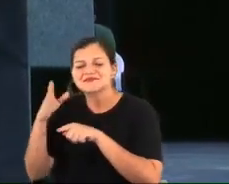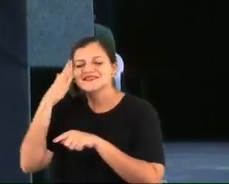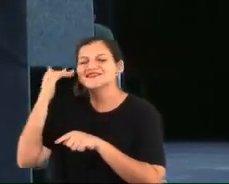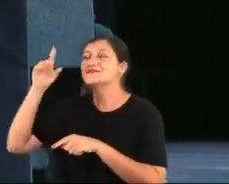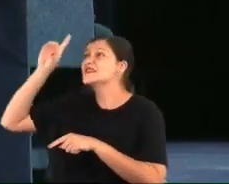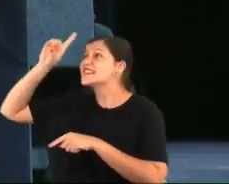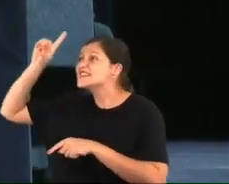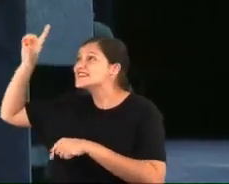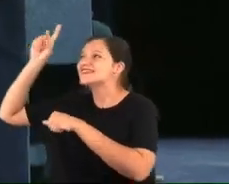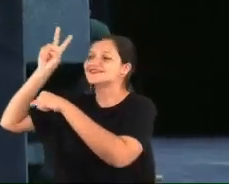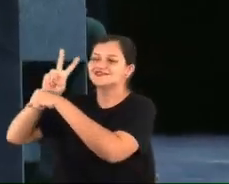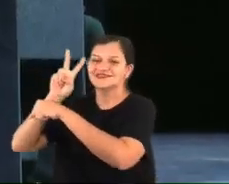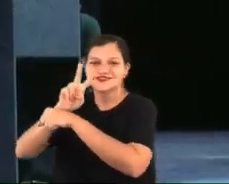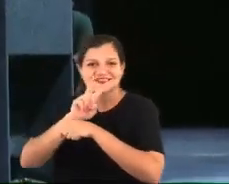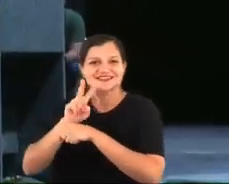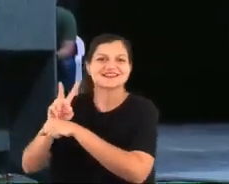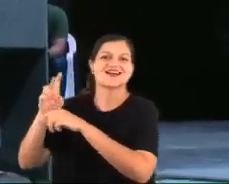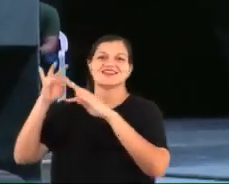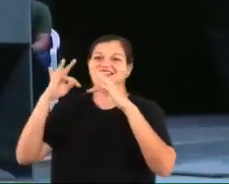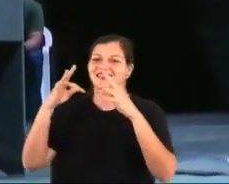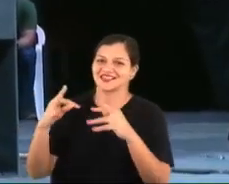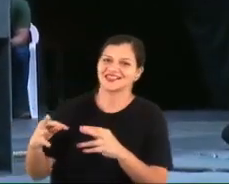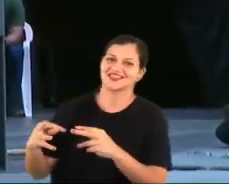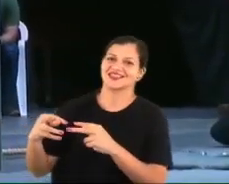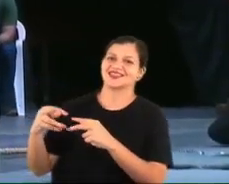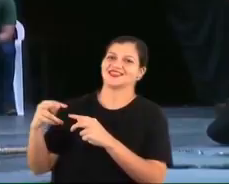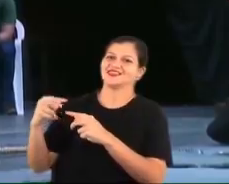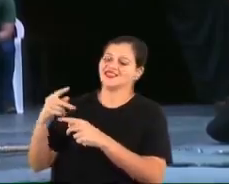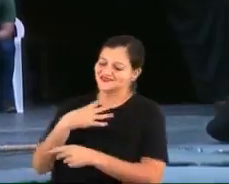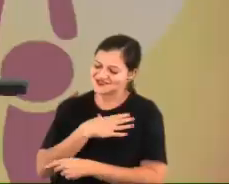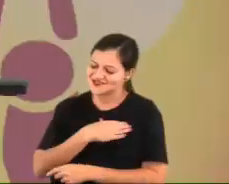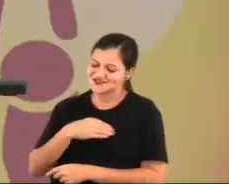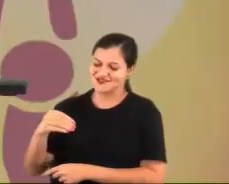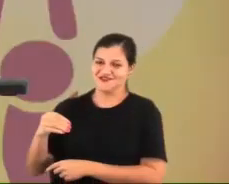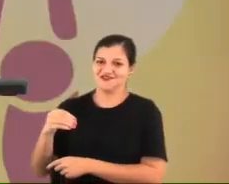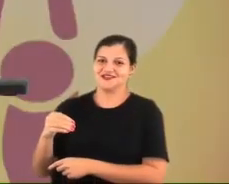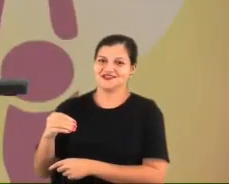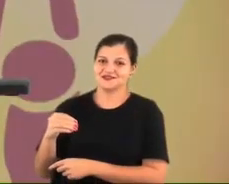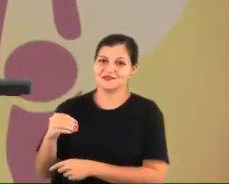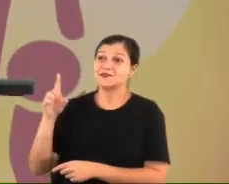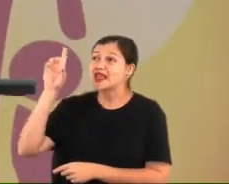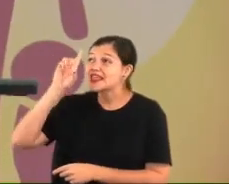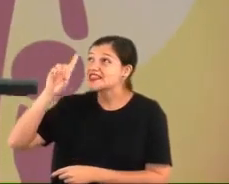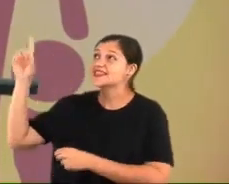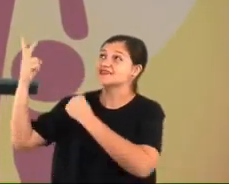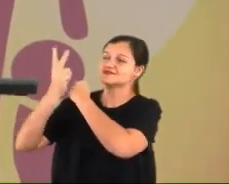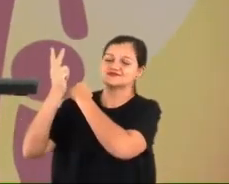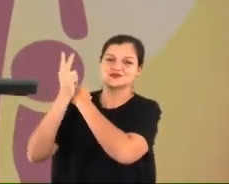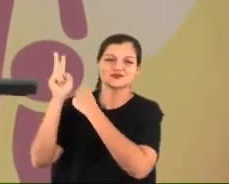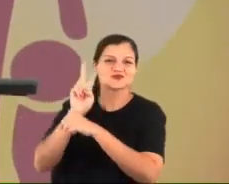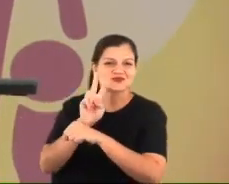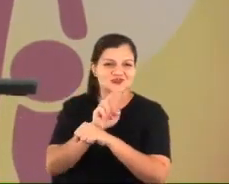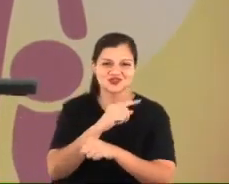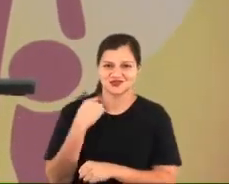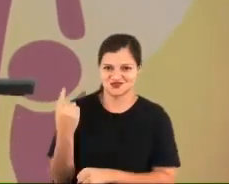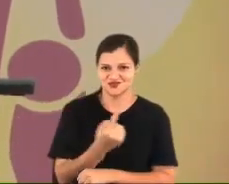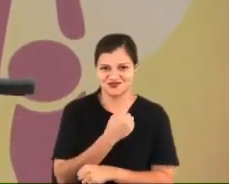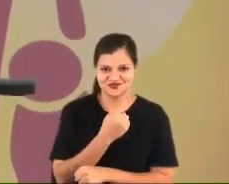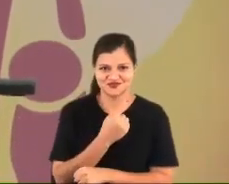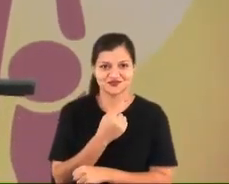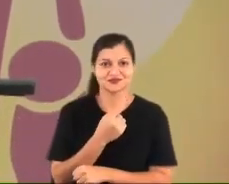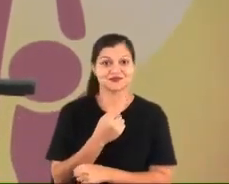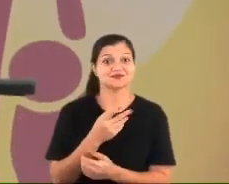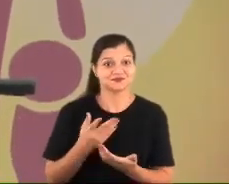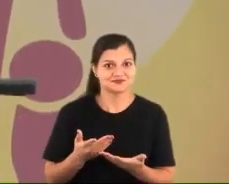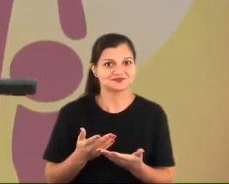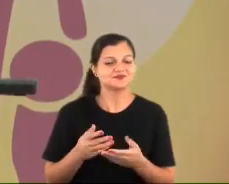as suas forças, até que tivesse novamente a salvo. E isso é o que Deus é por nós. E não foi à toa